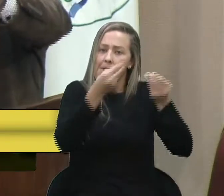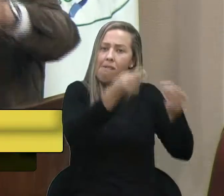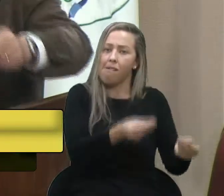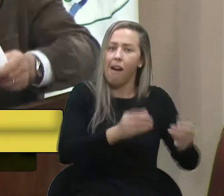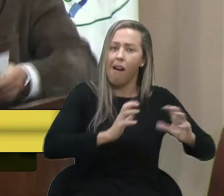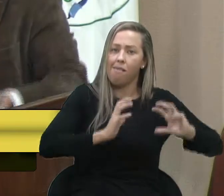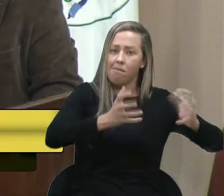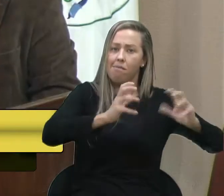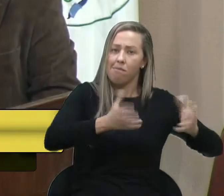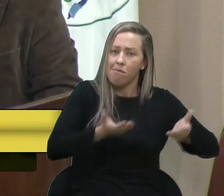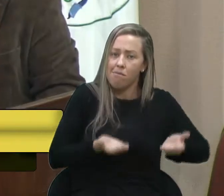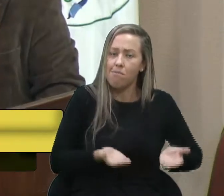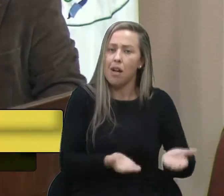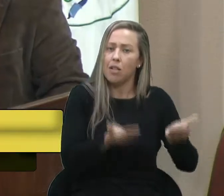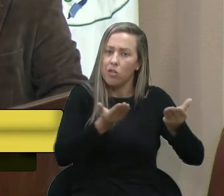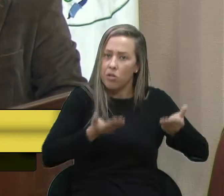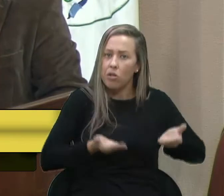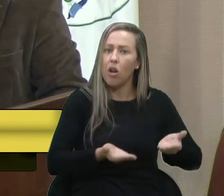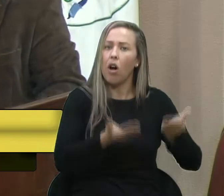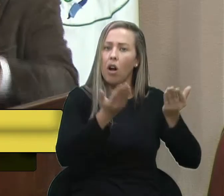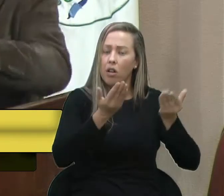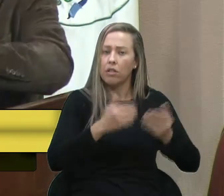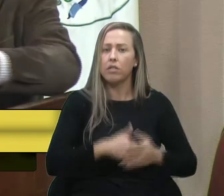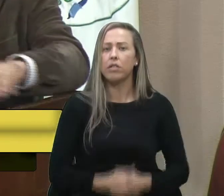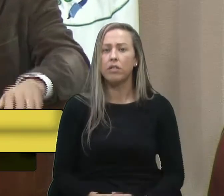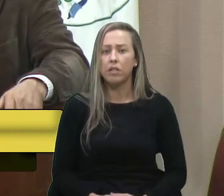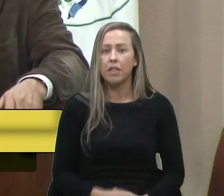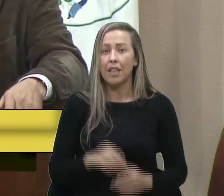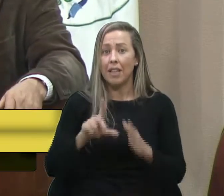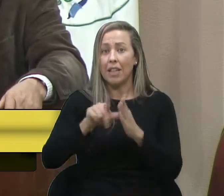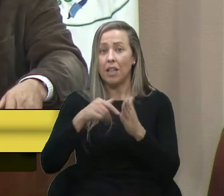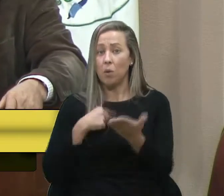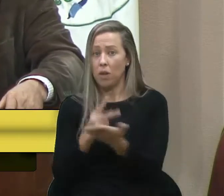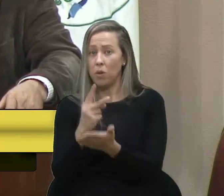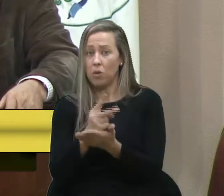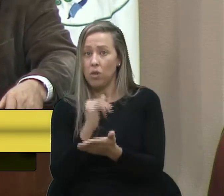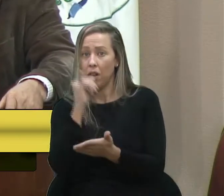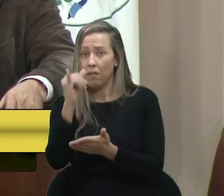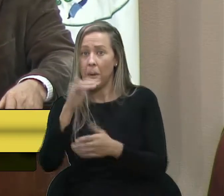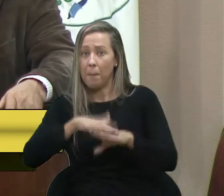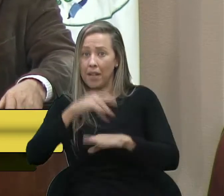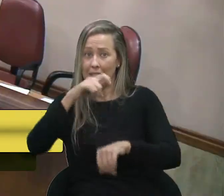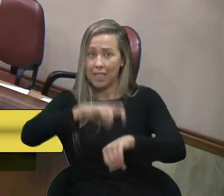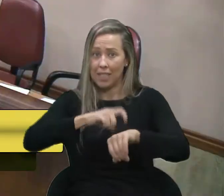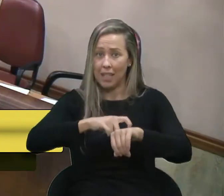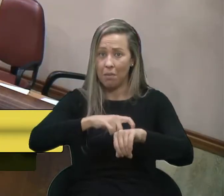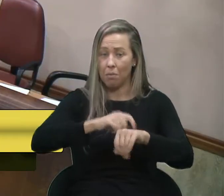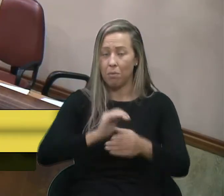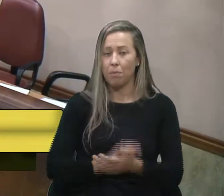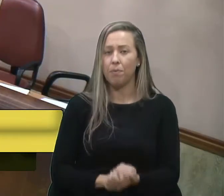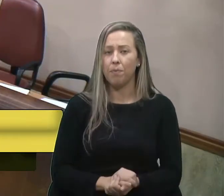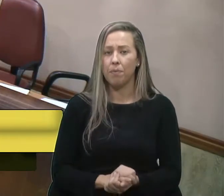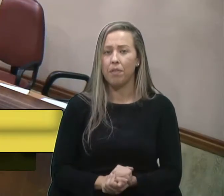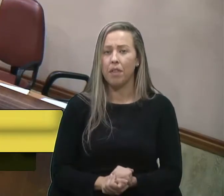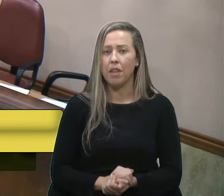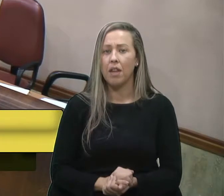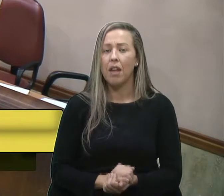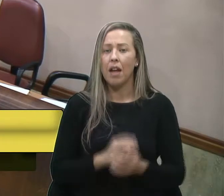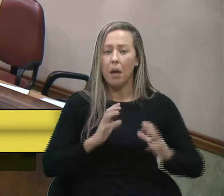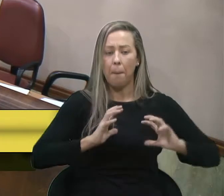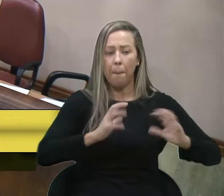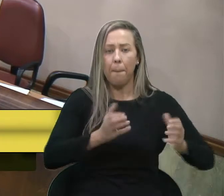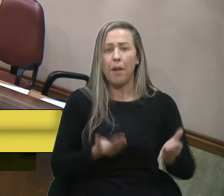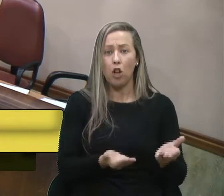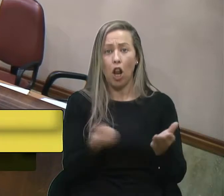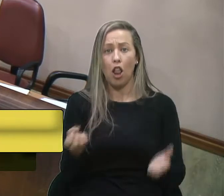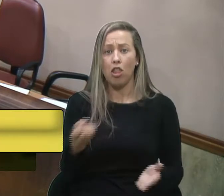líder, depois meu líder, para nós concluir. Uma declaração Inclusive, de líder Galópolis ganhou uma patrola